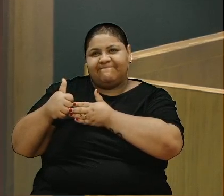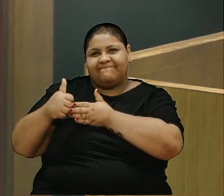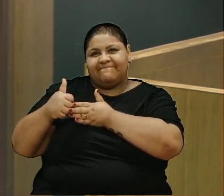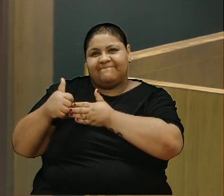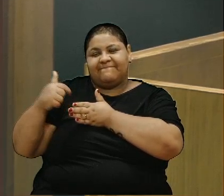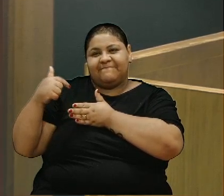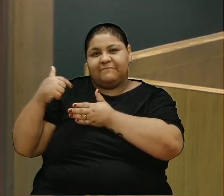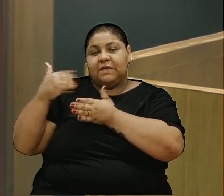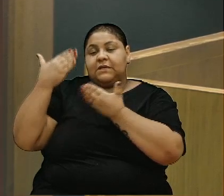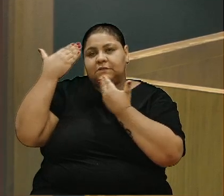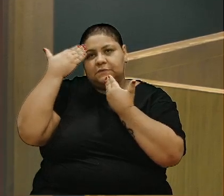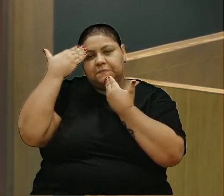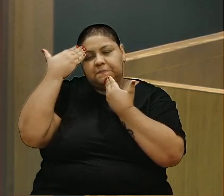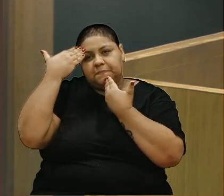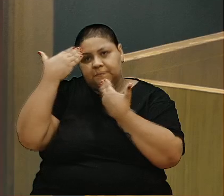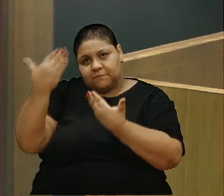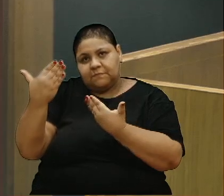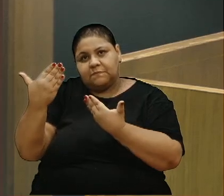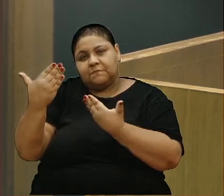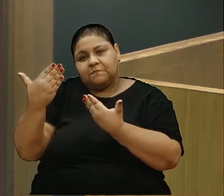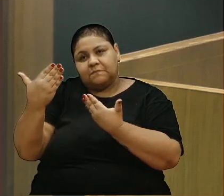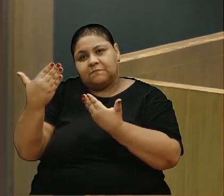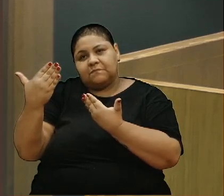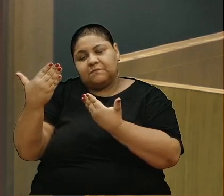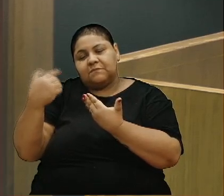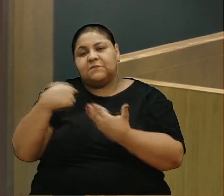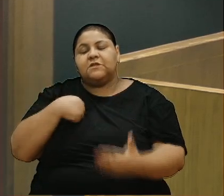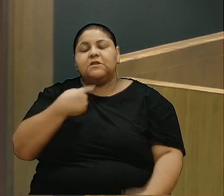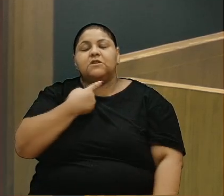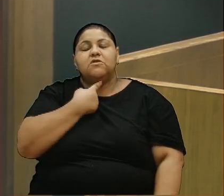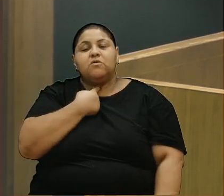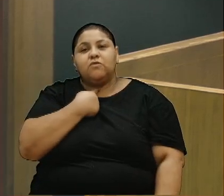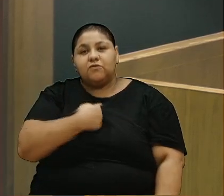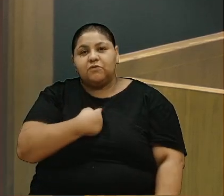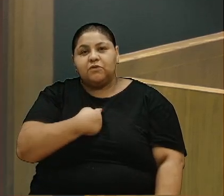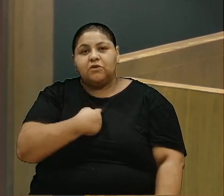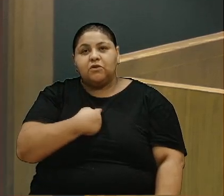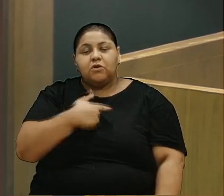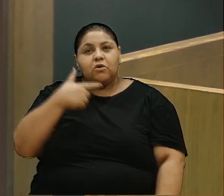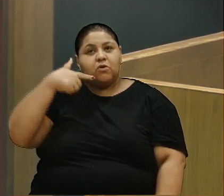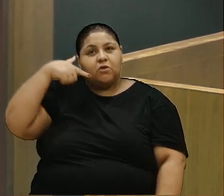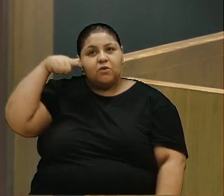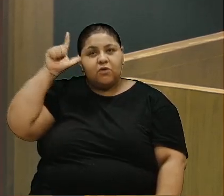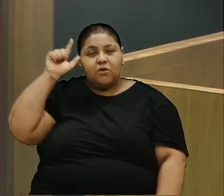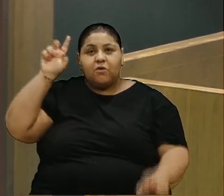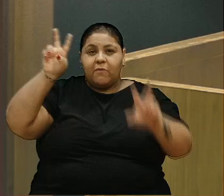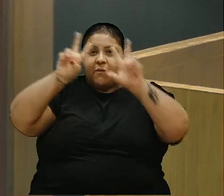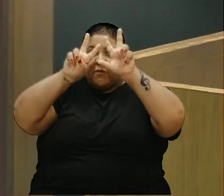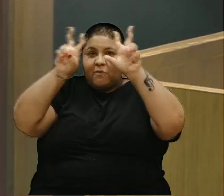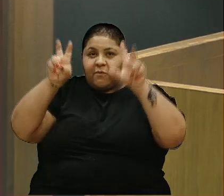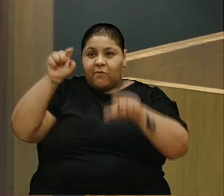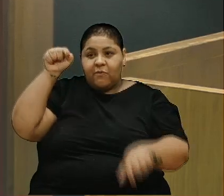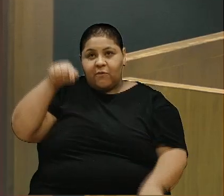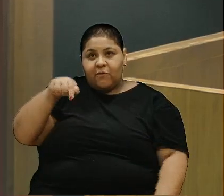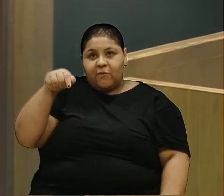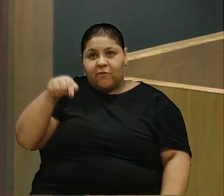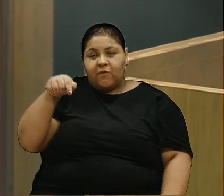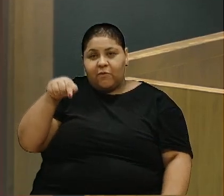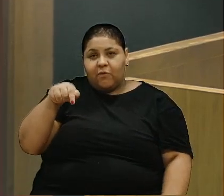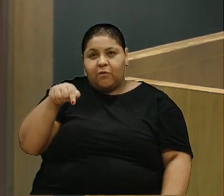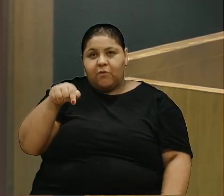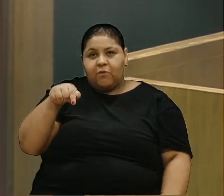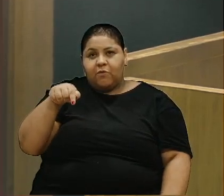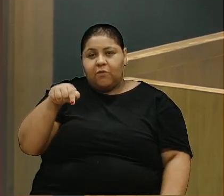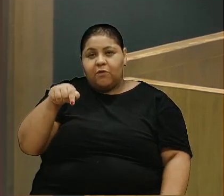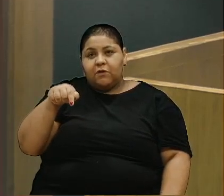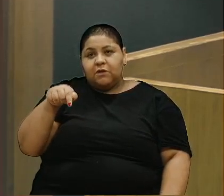Meu muito obrigada, e se for possível, eu gostaria, como ontem foi assunto aqui, o Sinédio e o CEMAP,